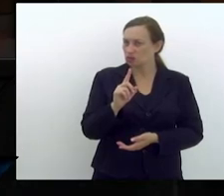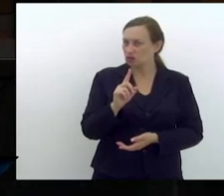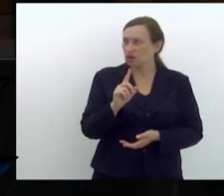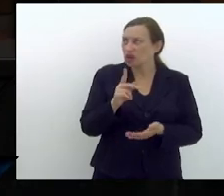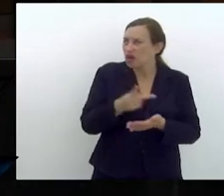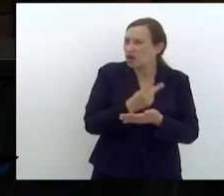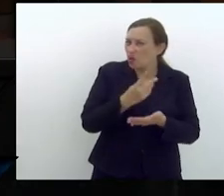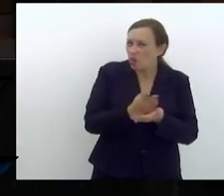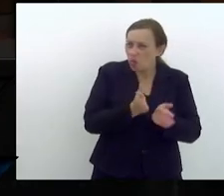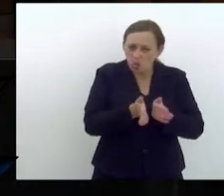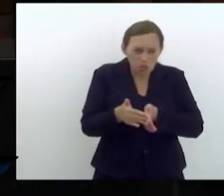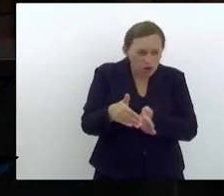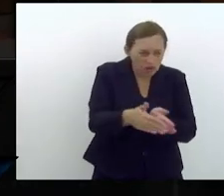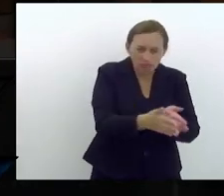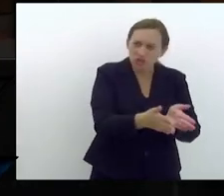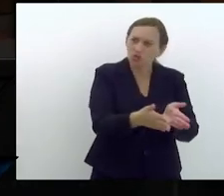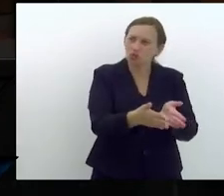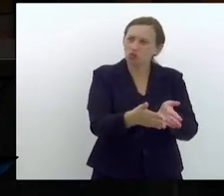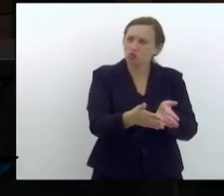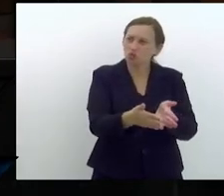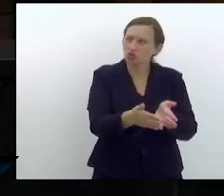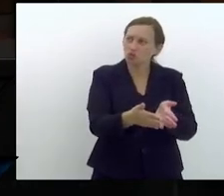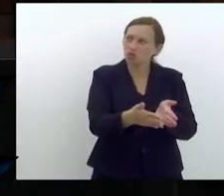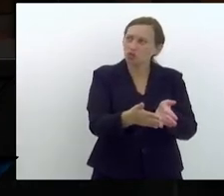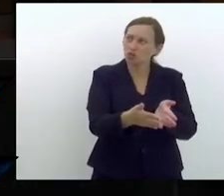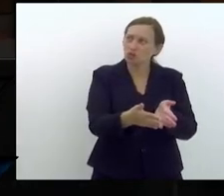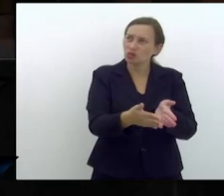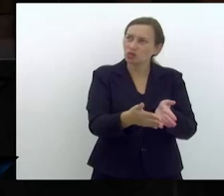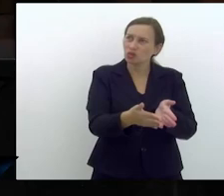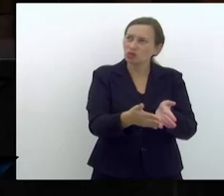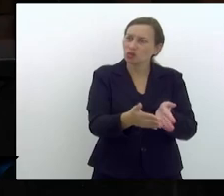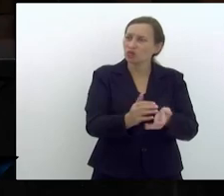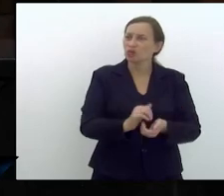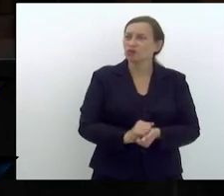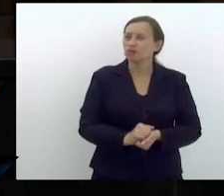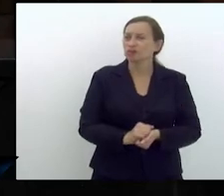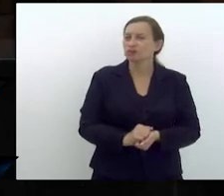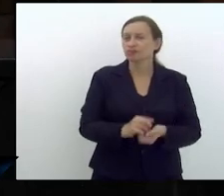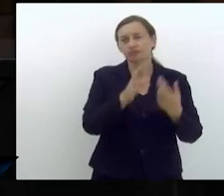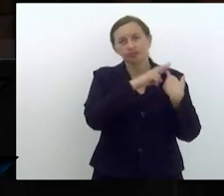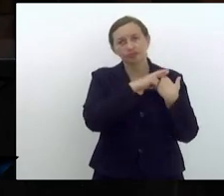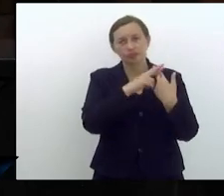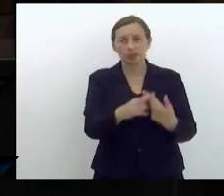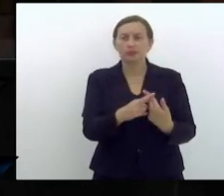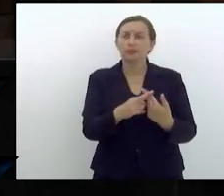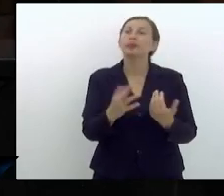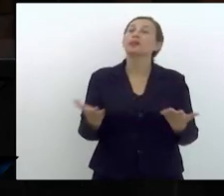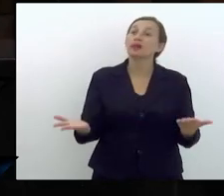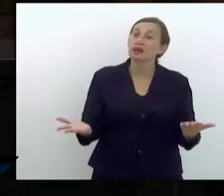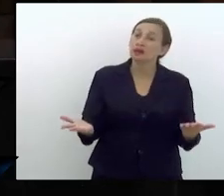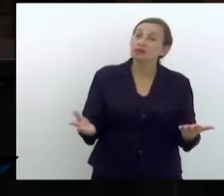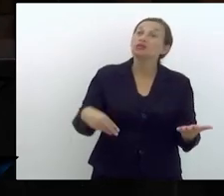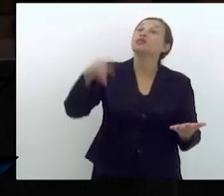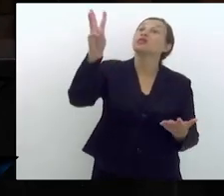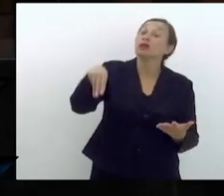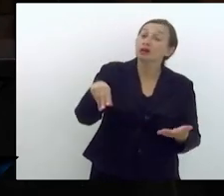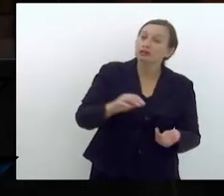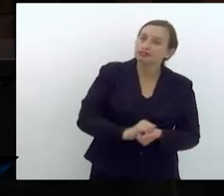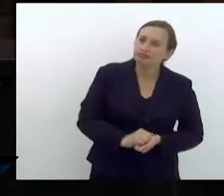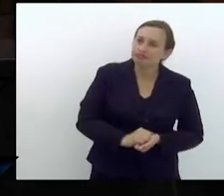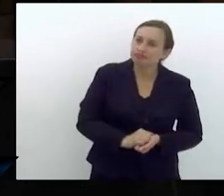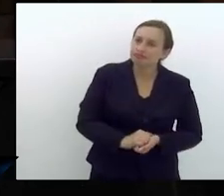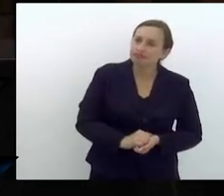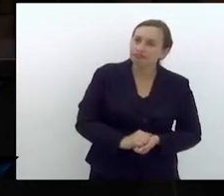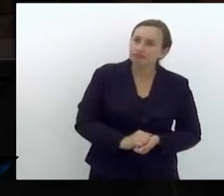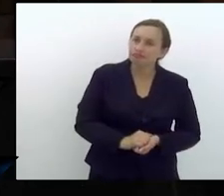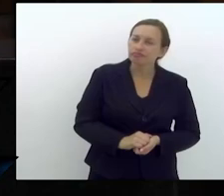para o navio sair do Porto a responsabilidade é de quem